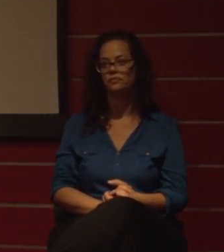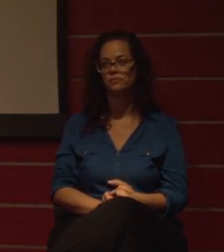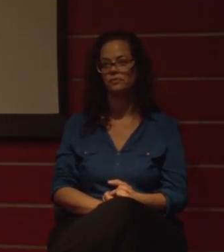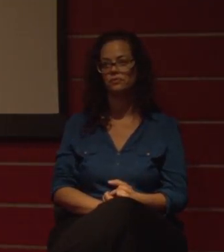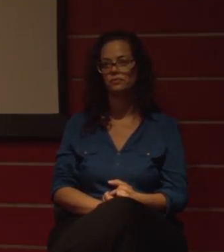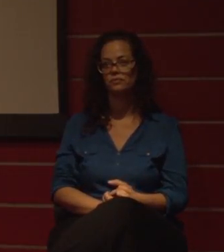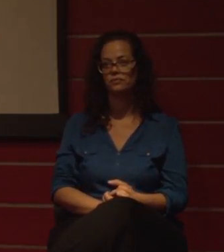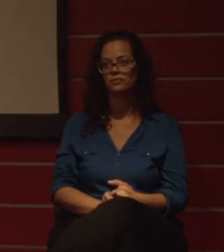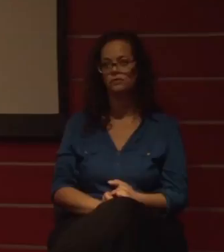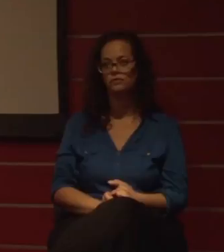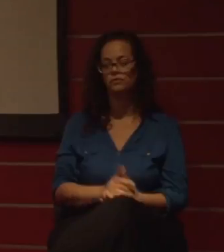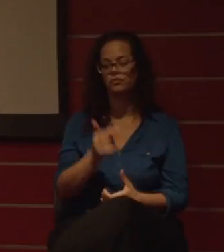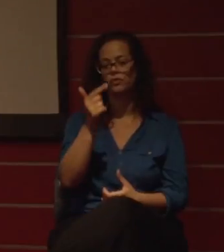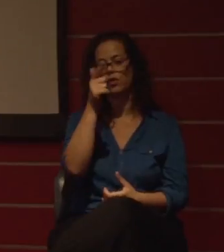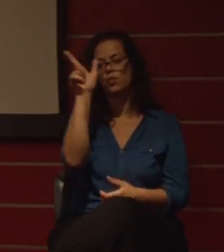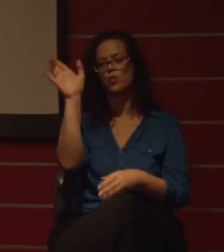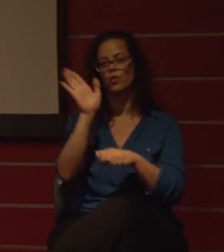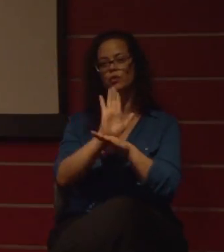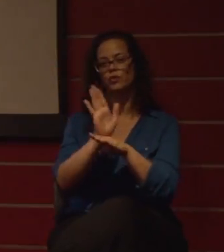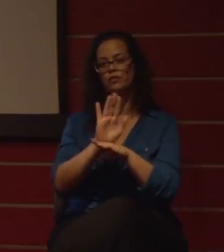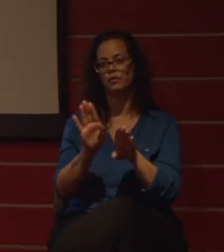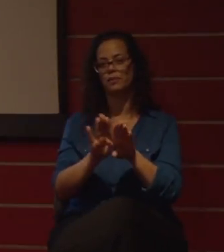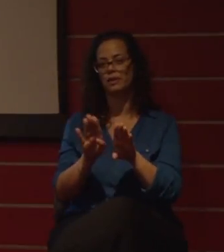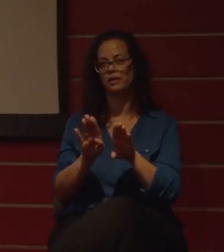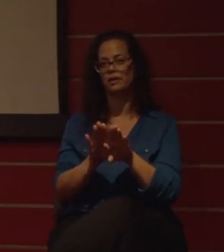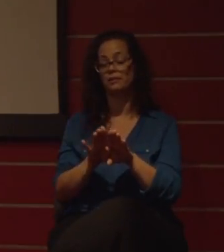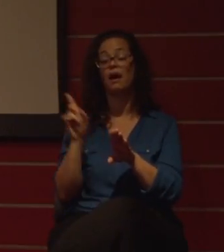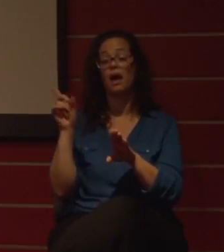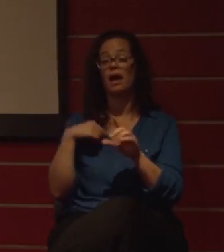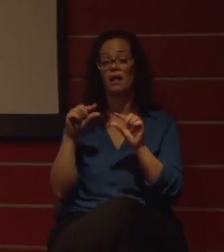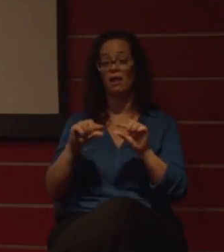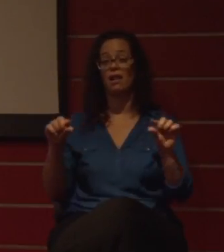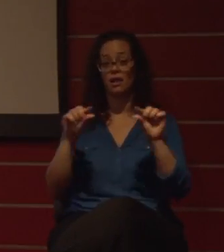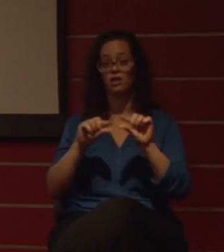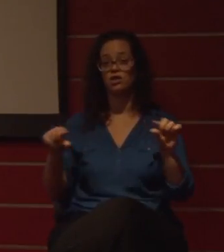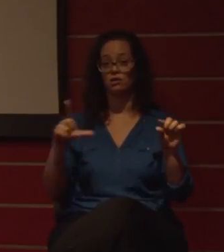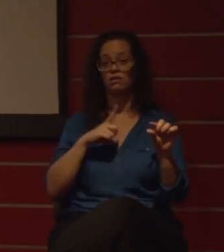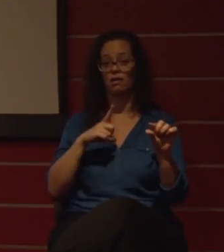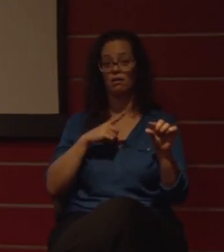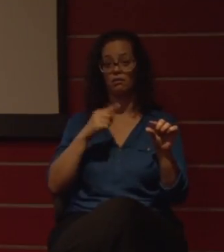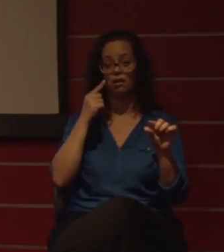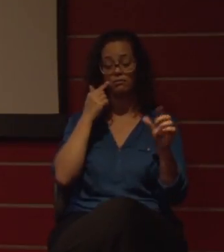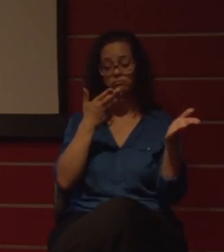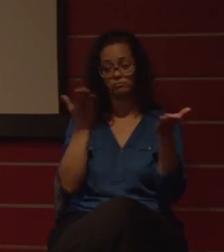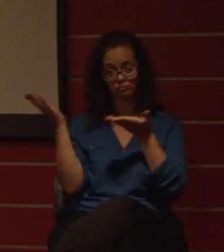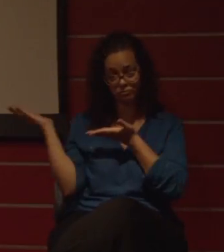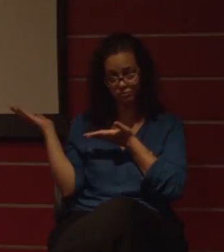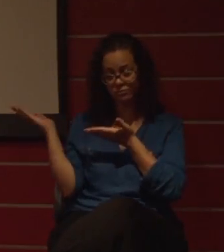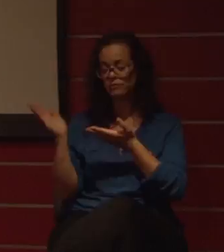ah outro filme também ah esse tem legenda ó vamos dar uma olhada